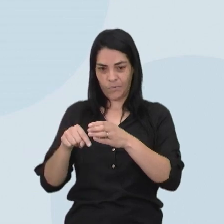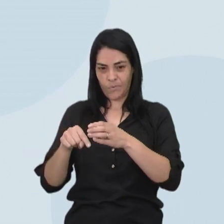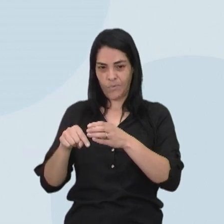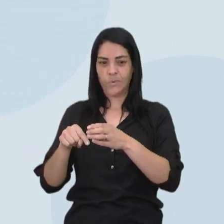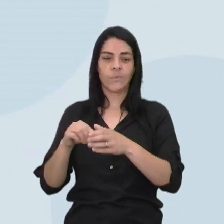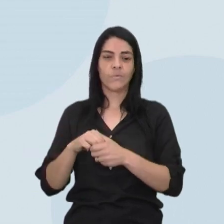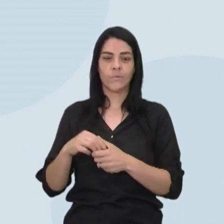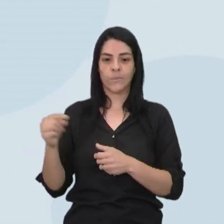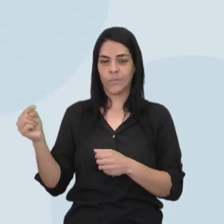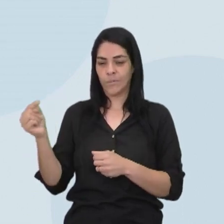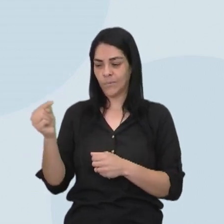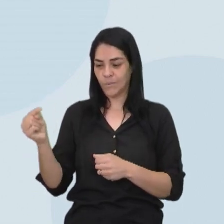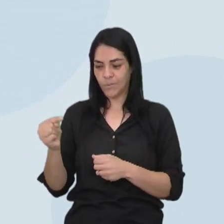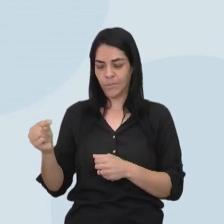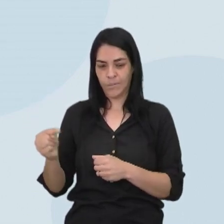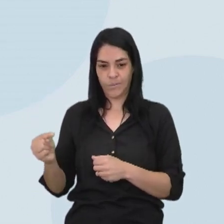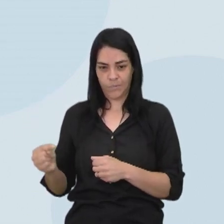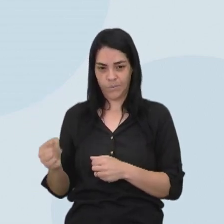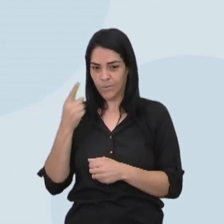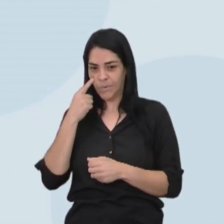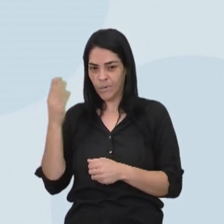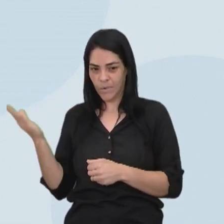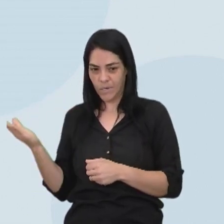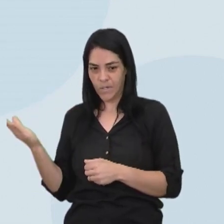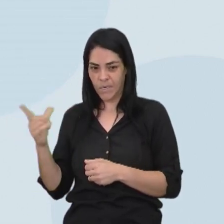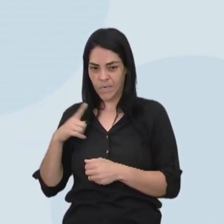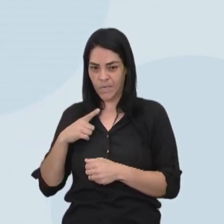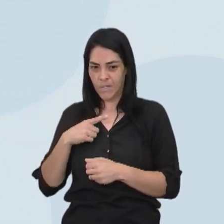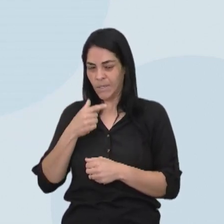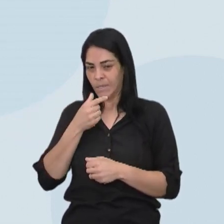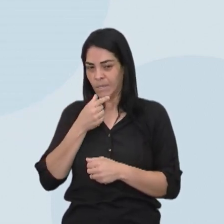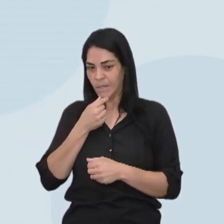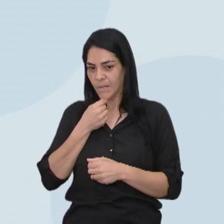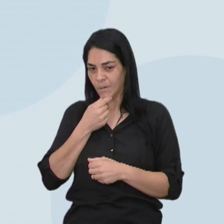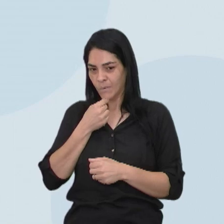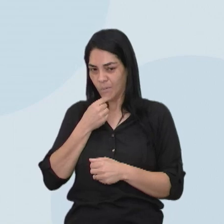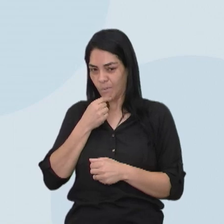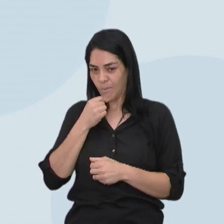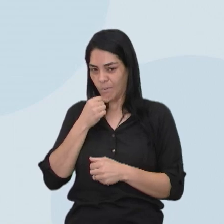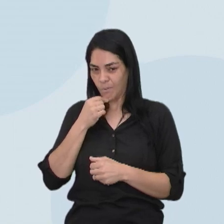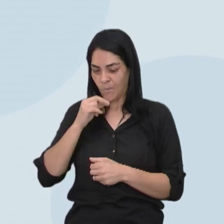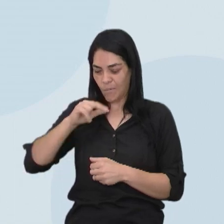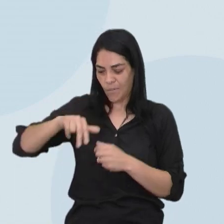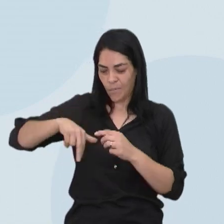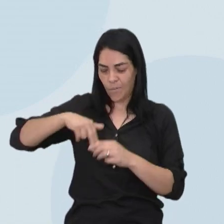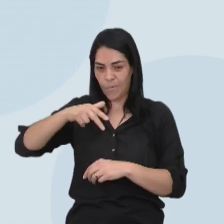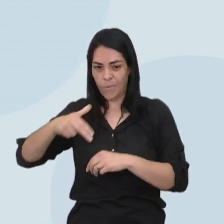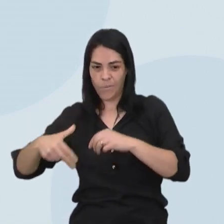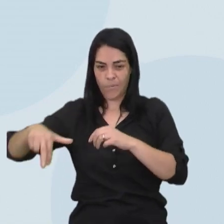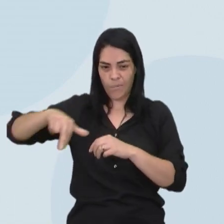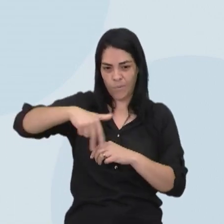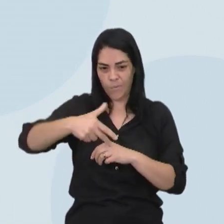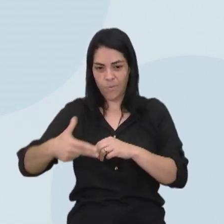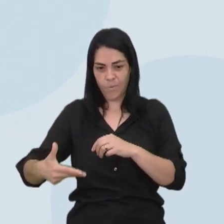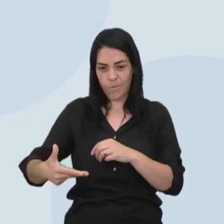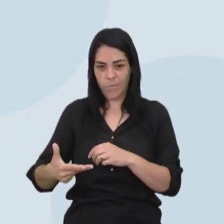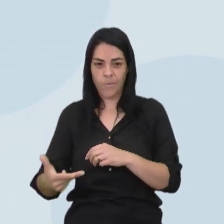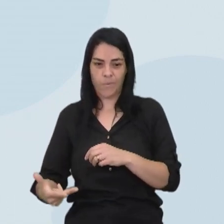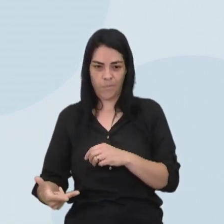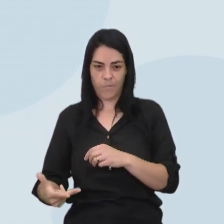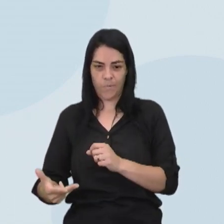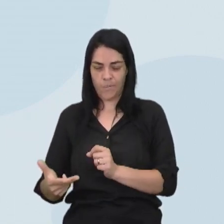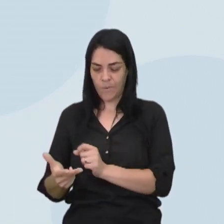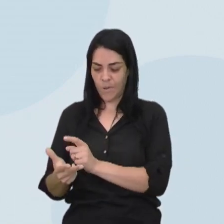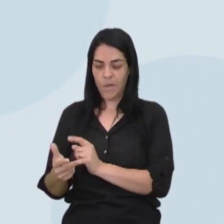vertical, e tem um mergulhadorzinho lá dentro que eu estava brincando com vocês. Nesses furos está saindo jato d'água e a gente consegue ver